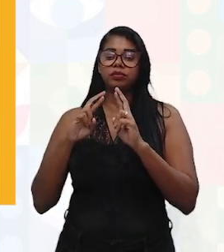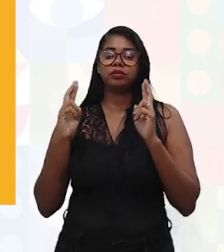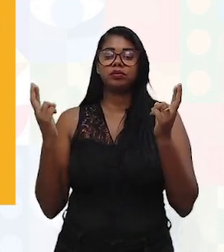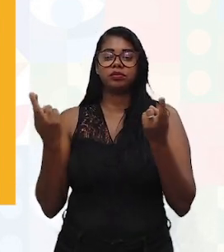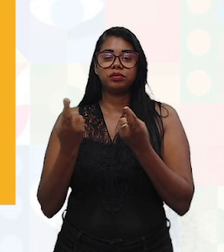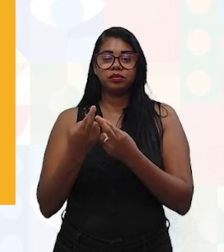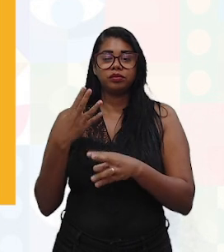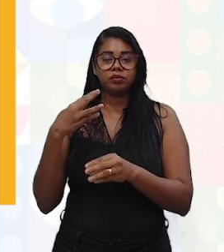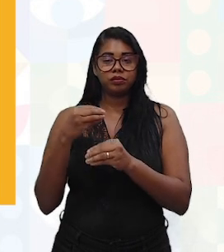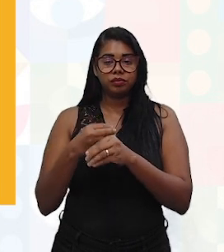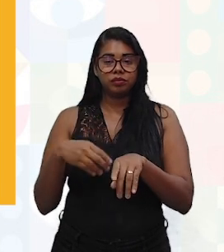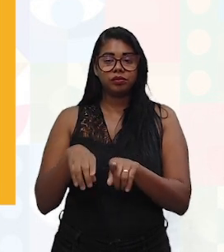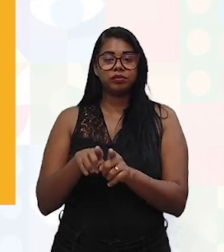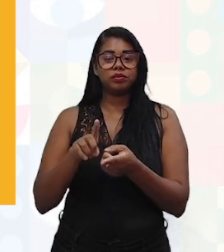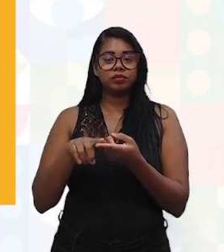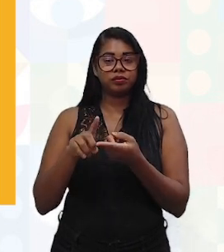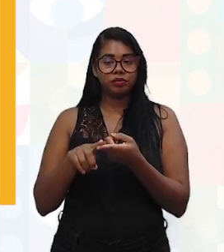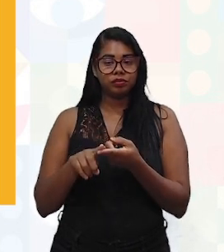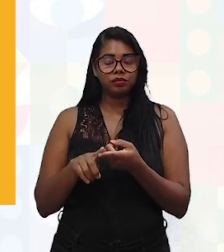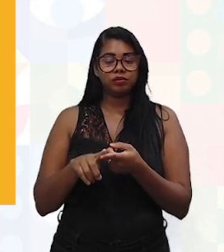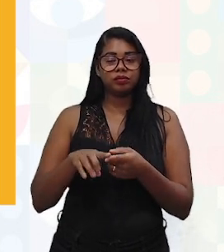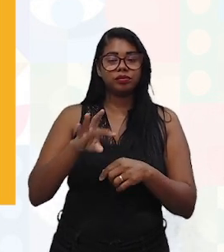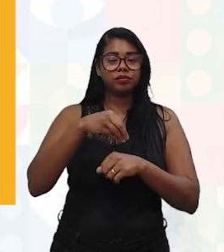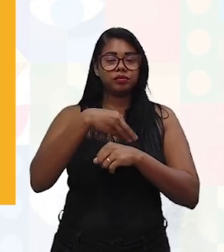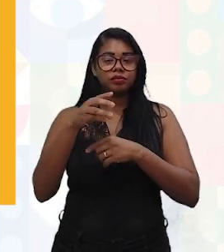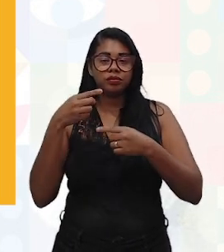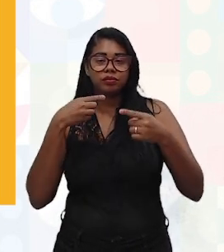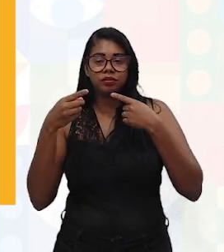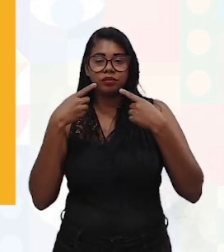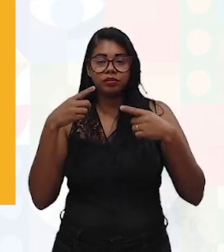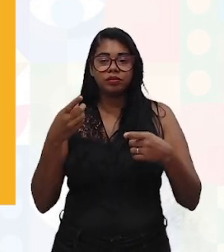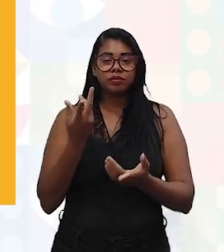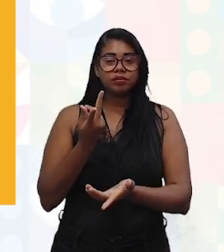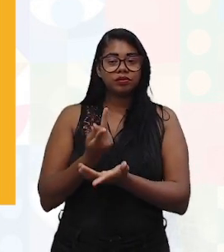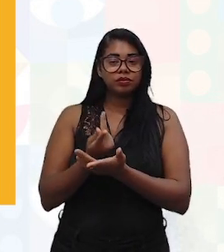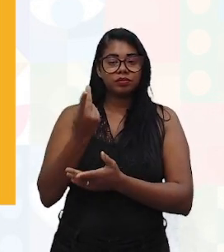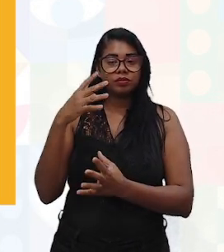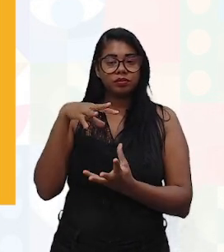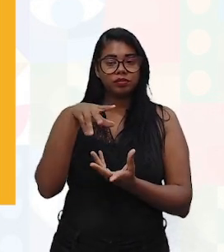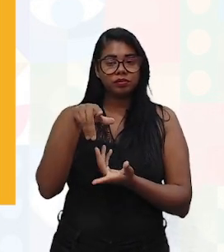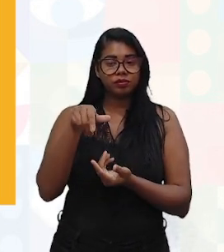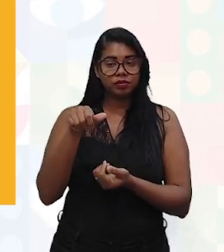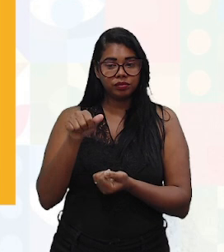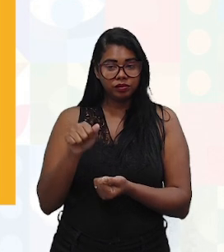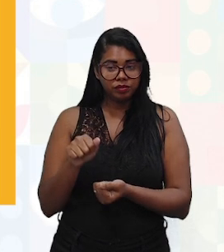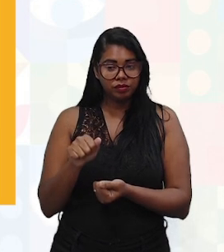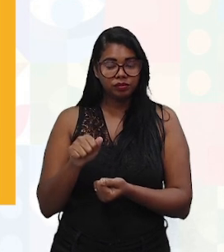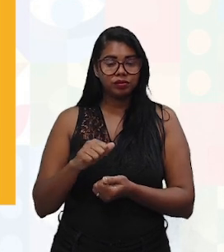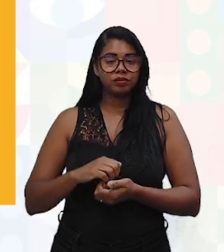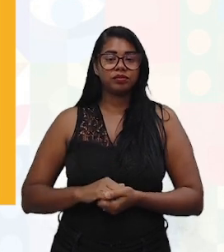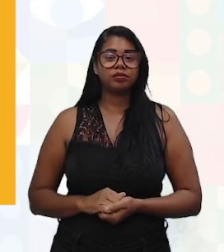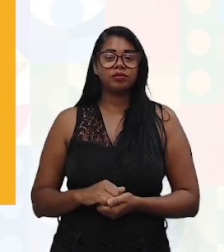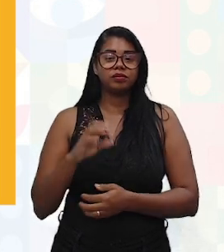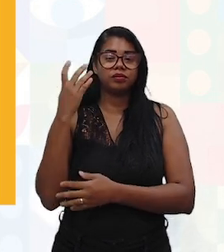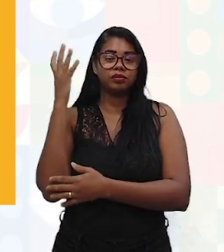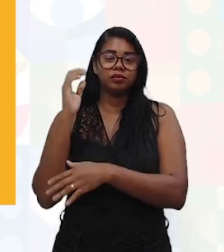em Davos, para discutir sobre as questões que acontecem no mundo, as questões ambientais, as